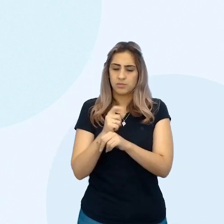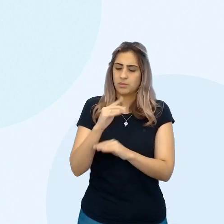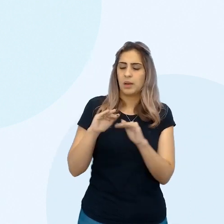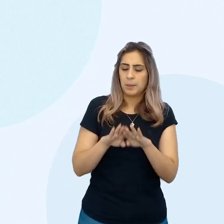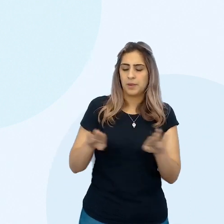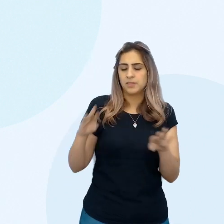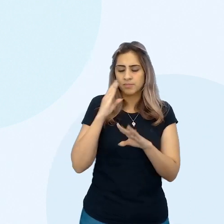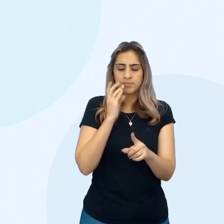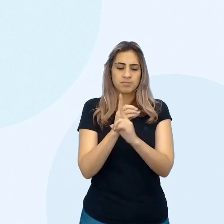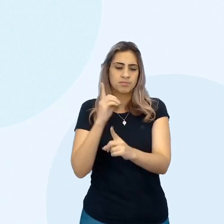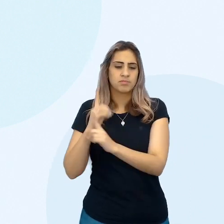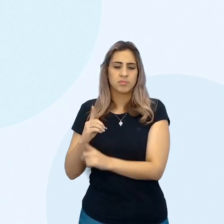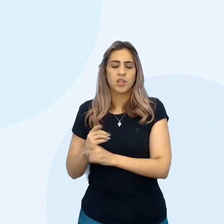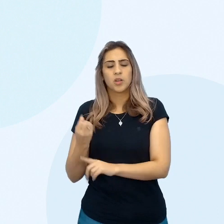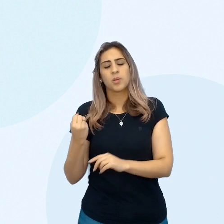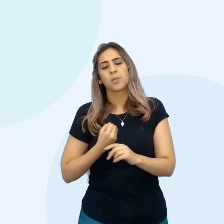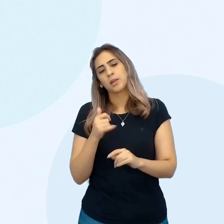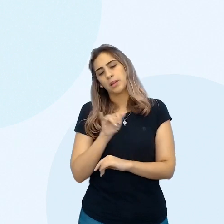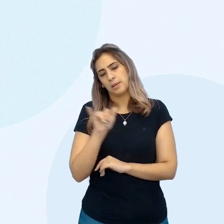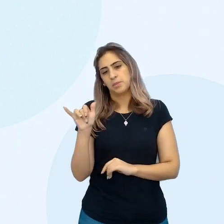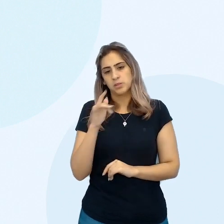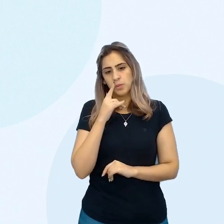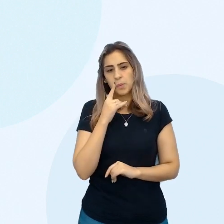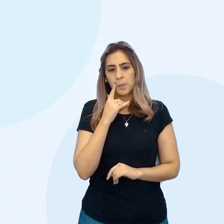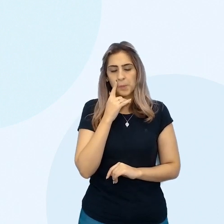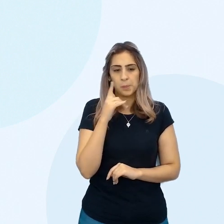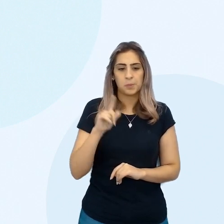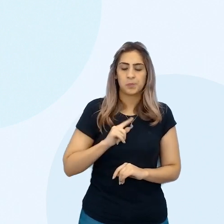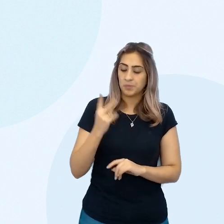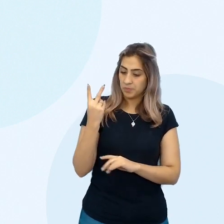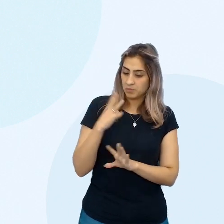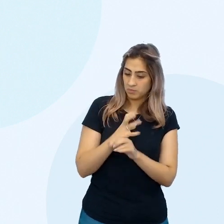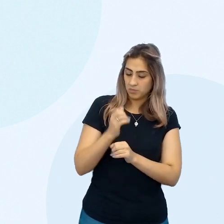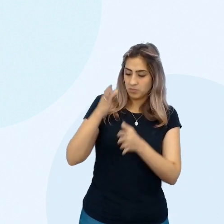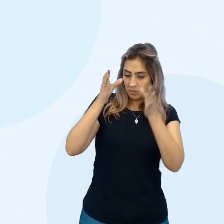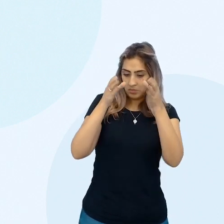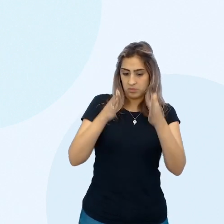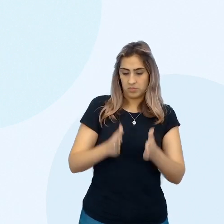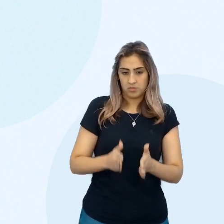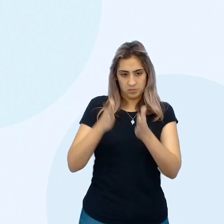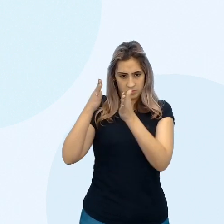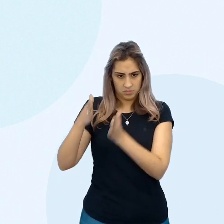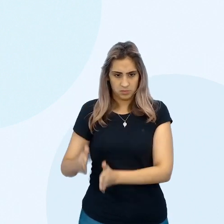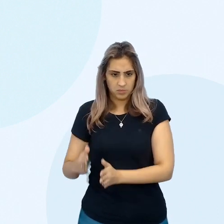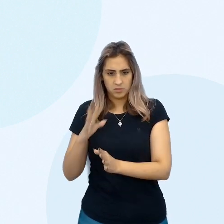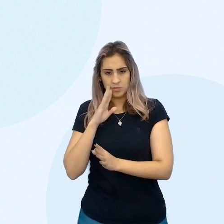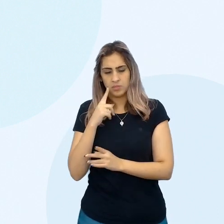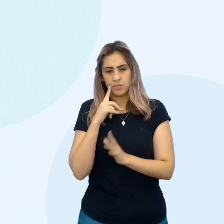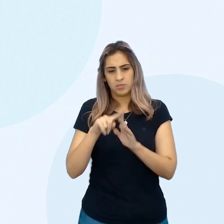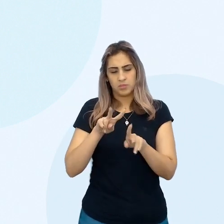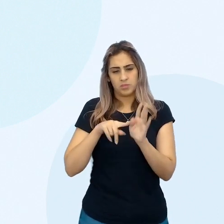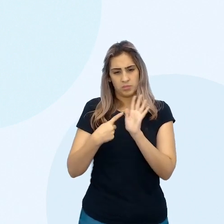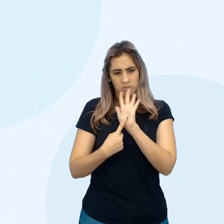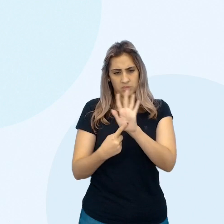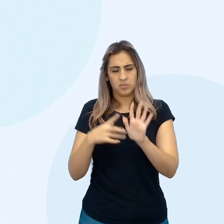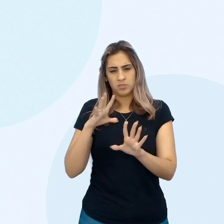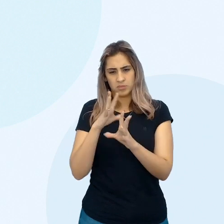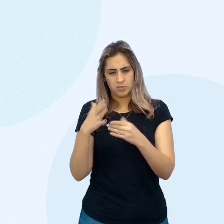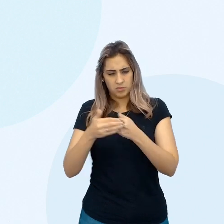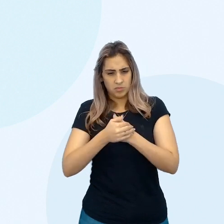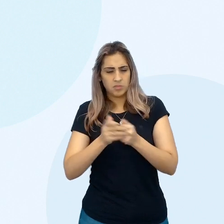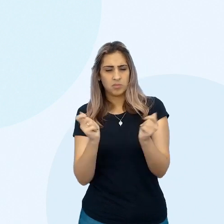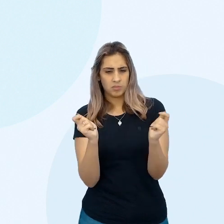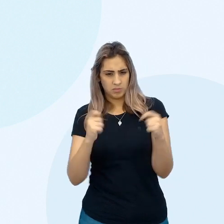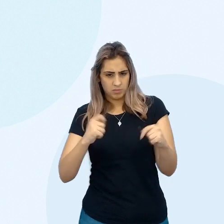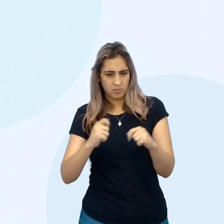E encontramos os valores do y, Isso. certo? Então, a gente tinha, então, duas colunas, aquelas duas máxima e mínima, a gente pode ocultar, que a gente vai fazer isso hoje,